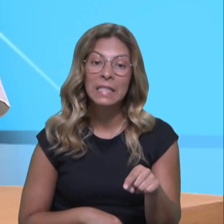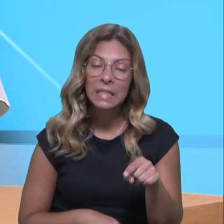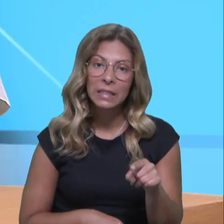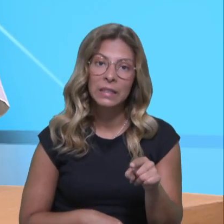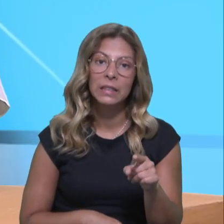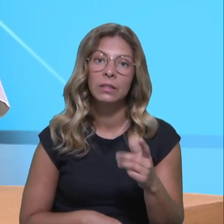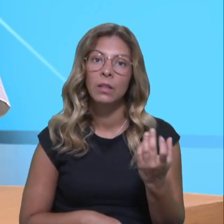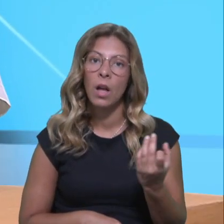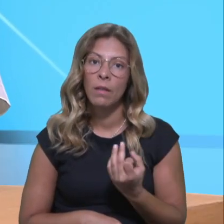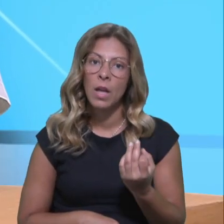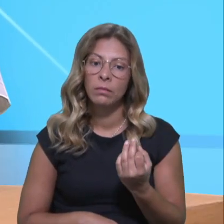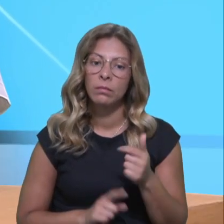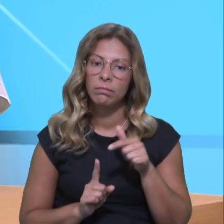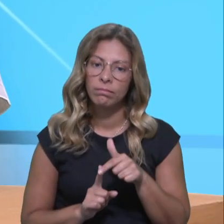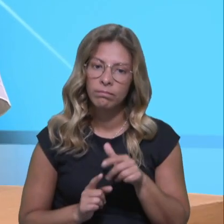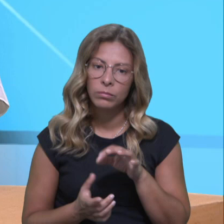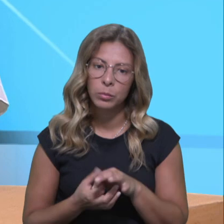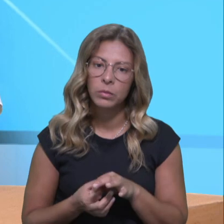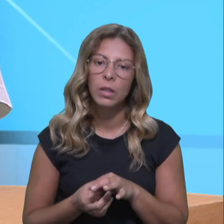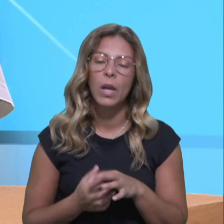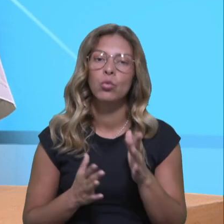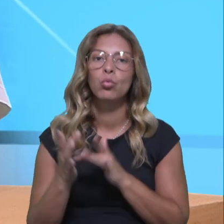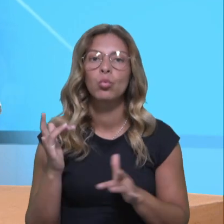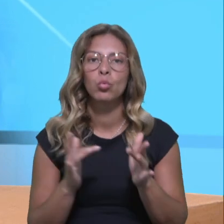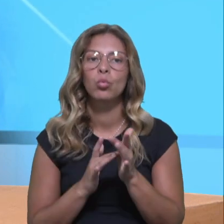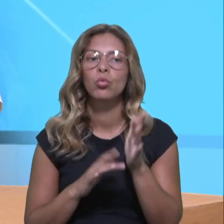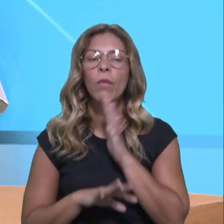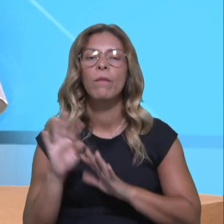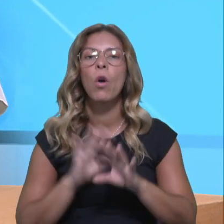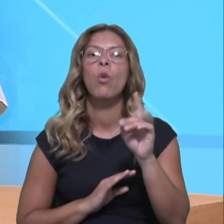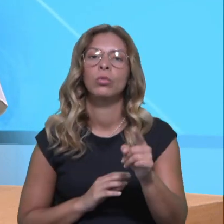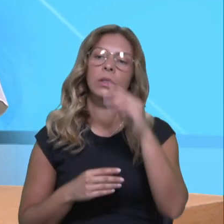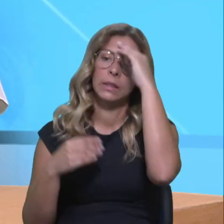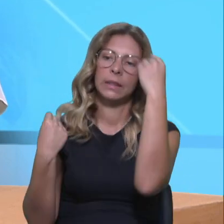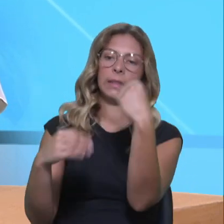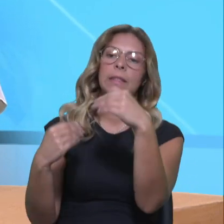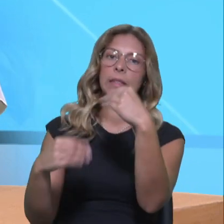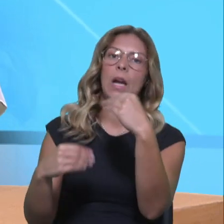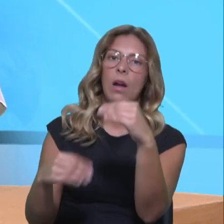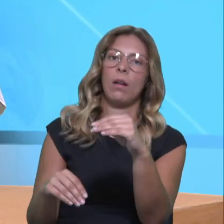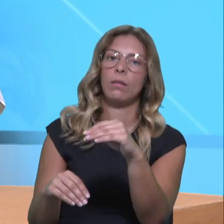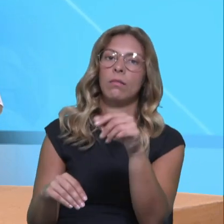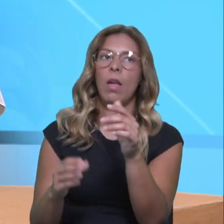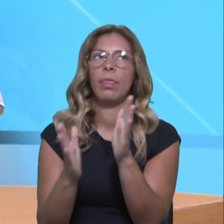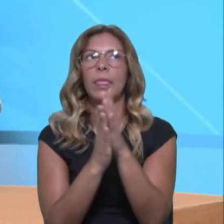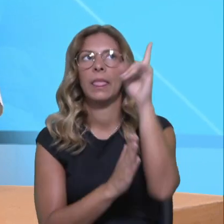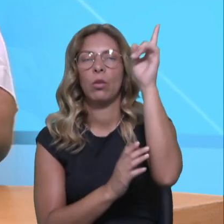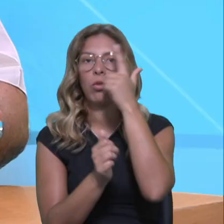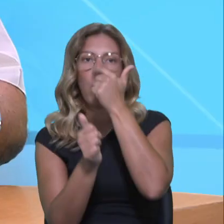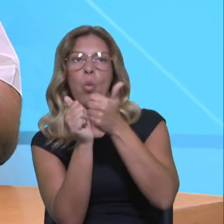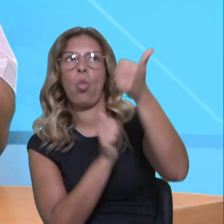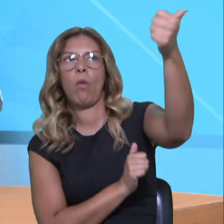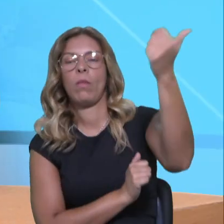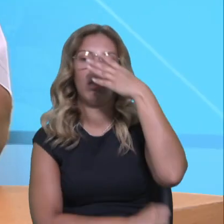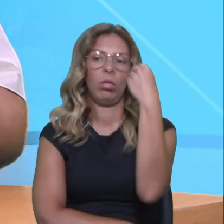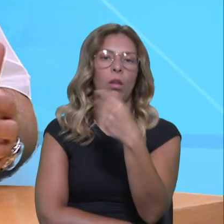diremos que nesta oração, a primeira coisa que Jesus faz é ensinar-nos a nós que Deus não é alguém distante ou indiferente, mas que Deus é um